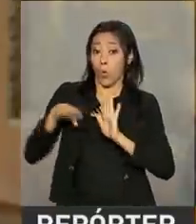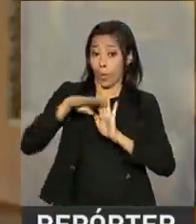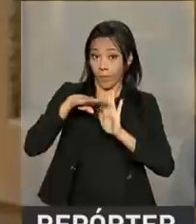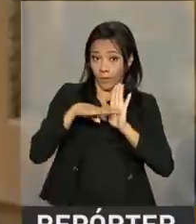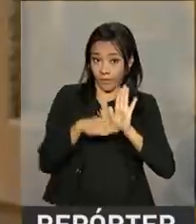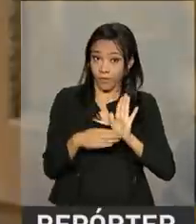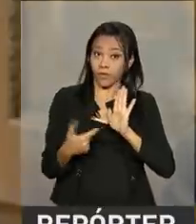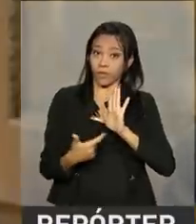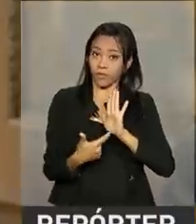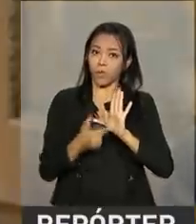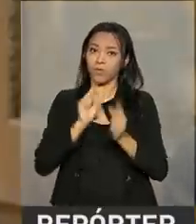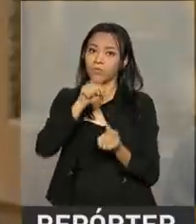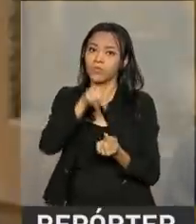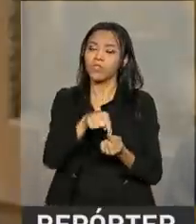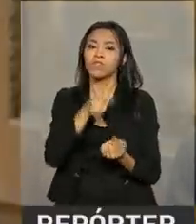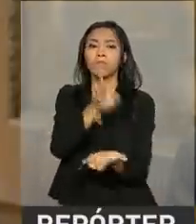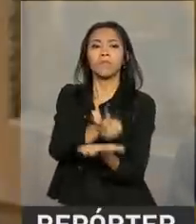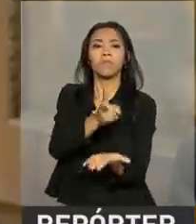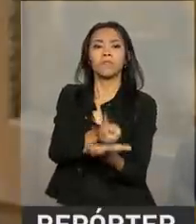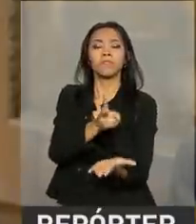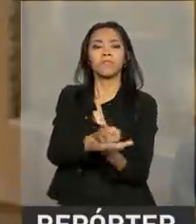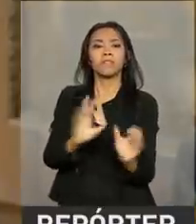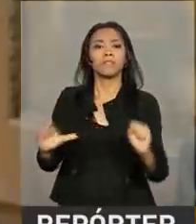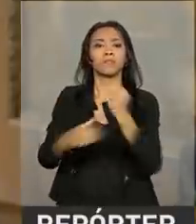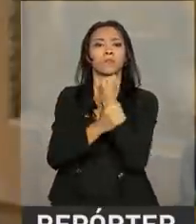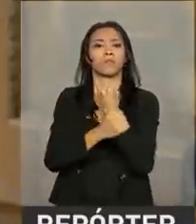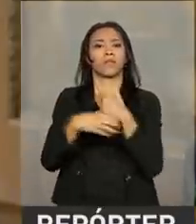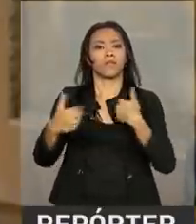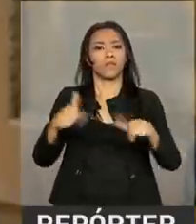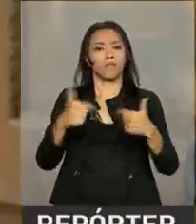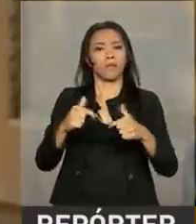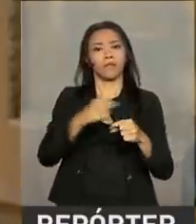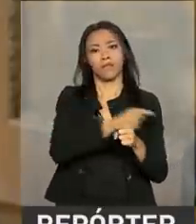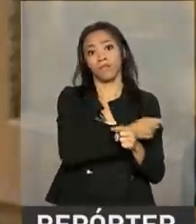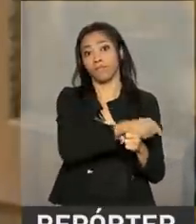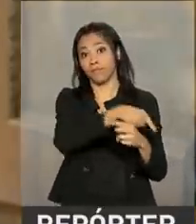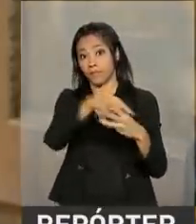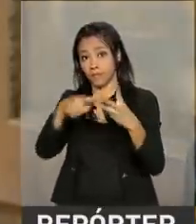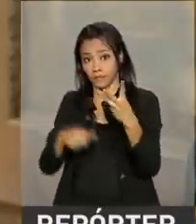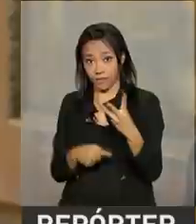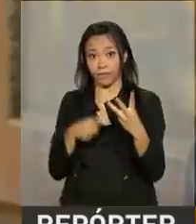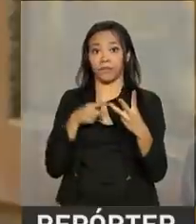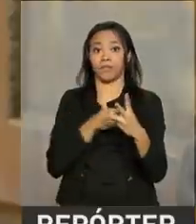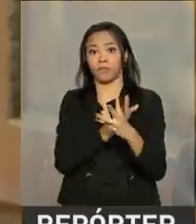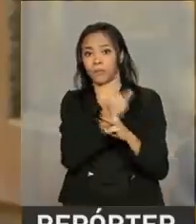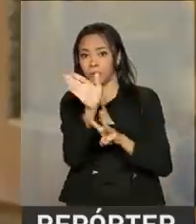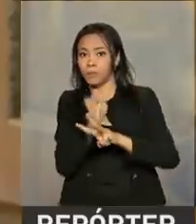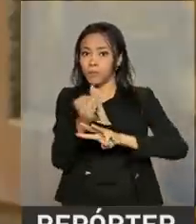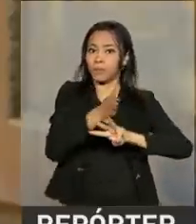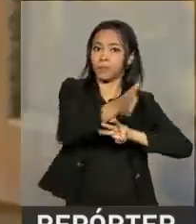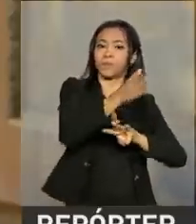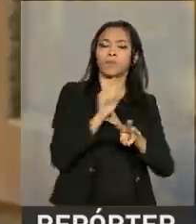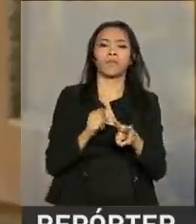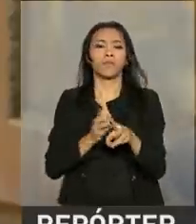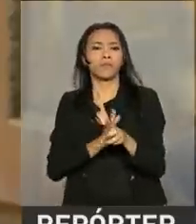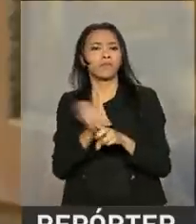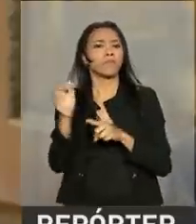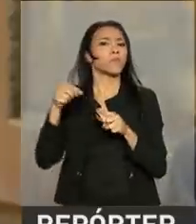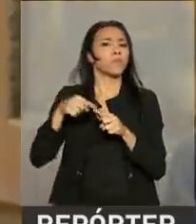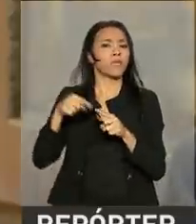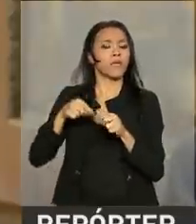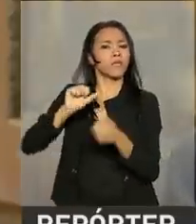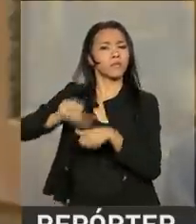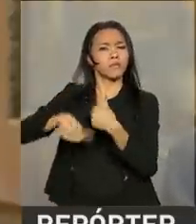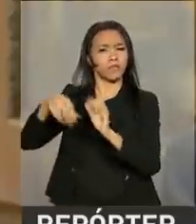de empregos, ele está ancorado em três eixos. Aquilo que diz respeito à atualização da